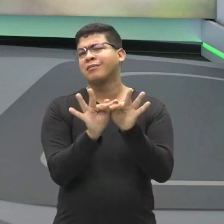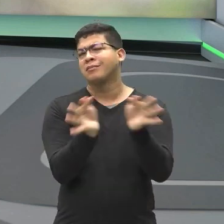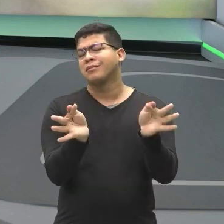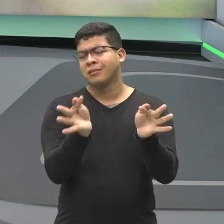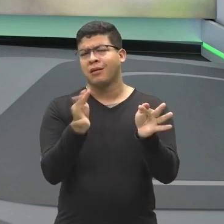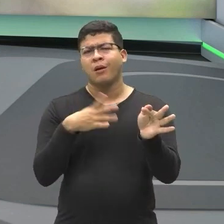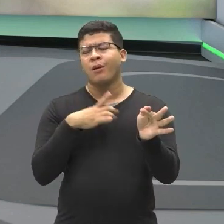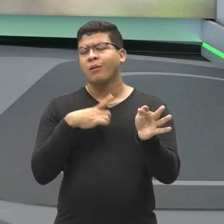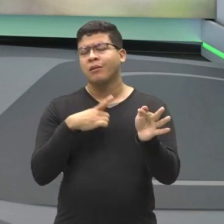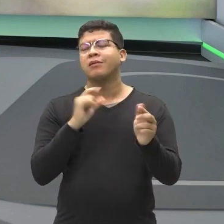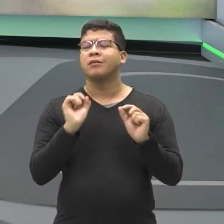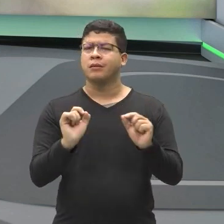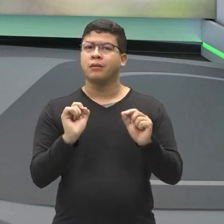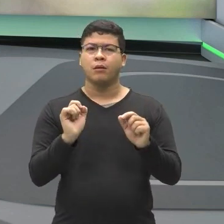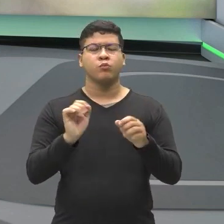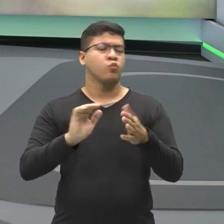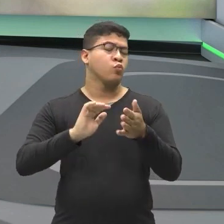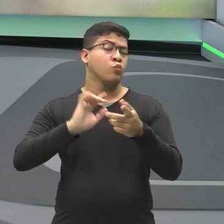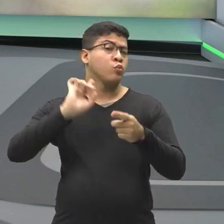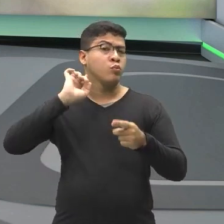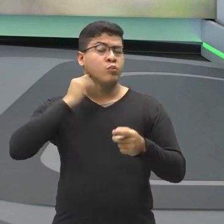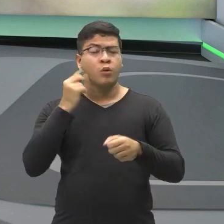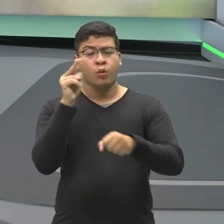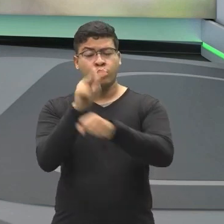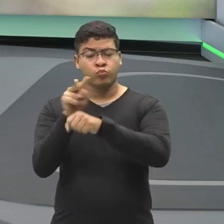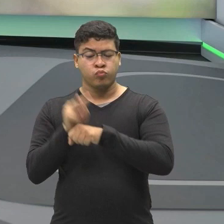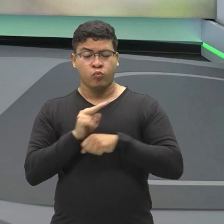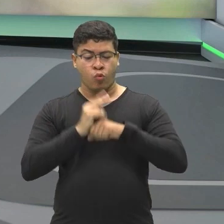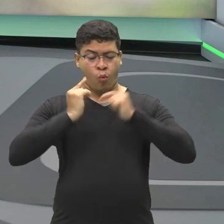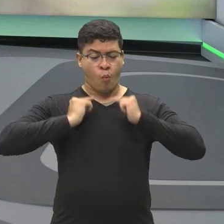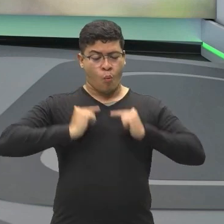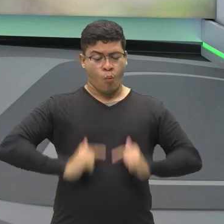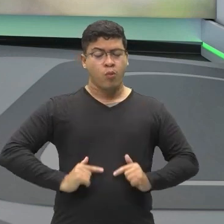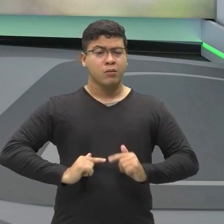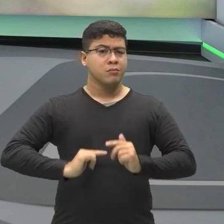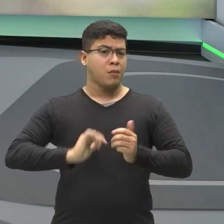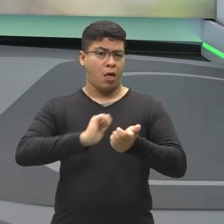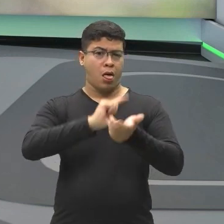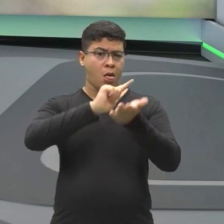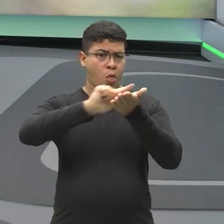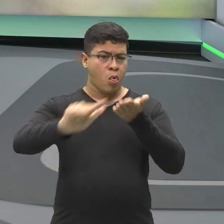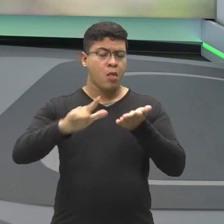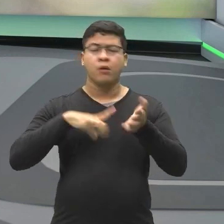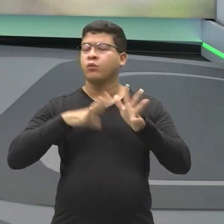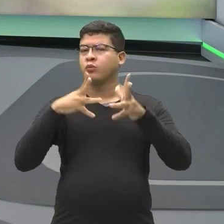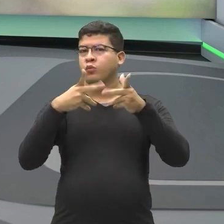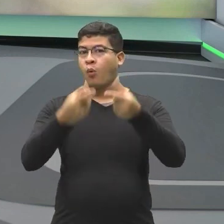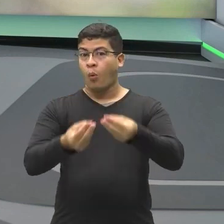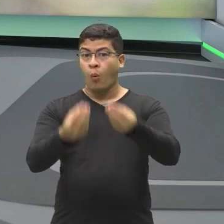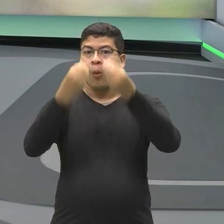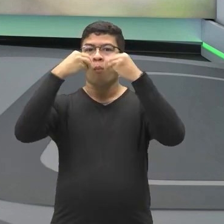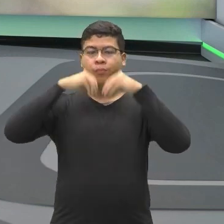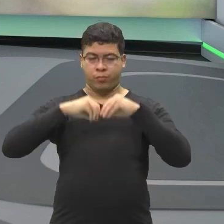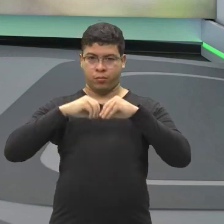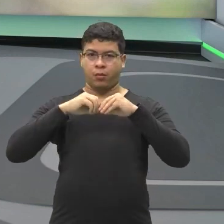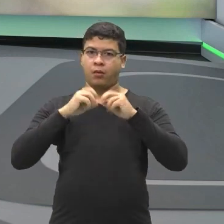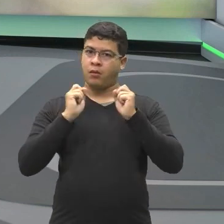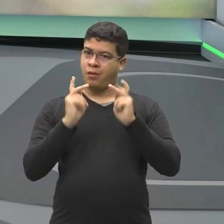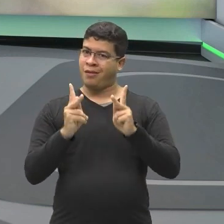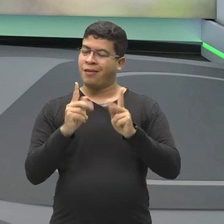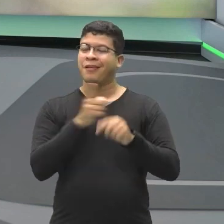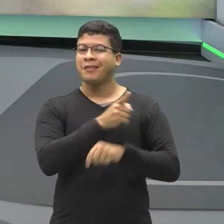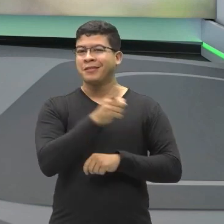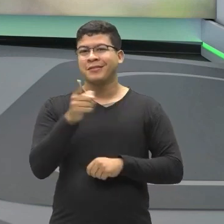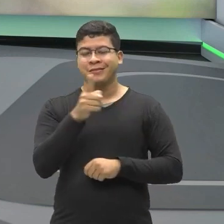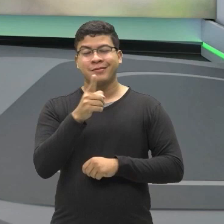né? Cuidados de higiene, de lavar bem ali tudo aquilo que está indo para dentro do nosso corpo, para o nosso organismo, tá bom?